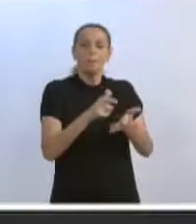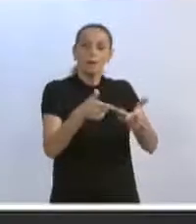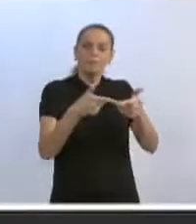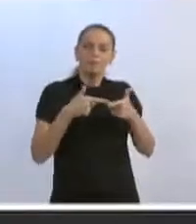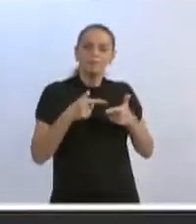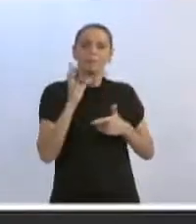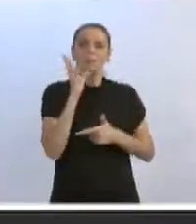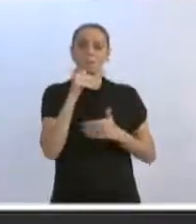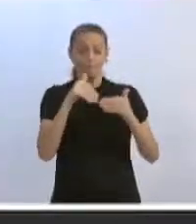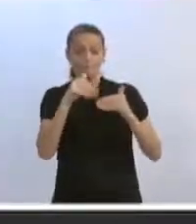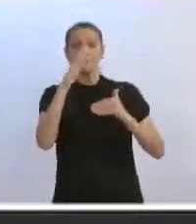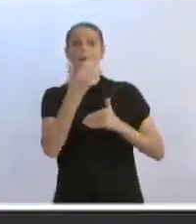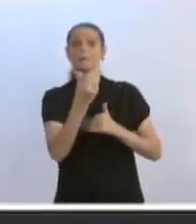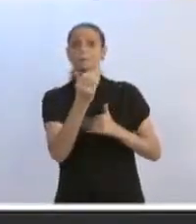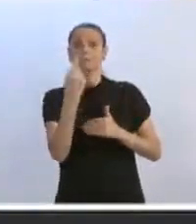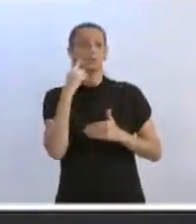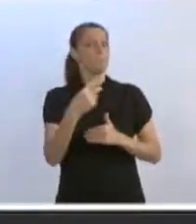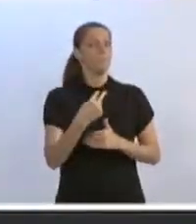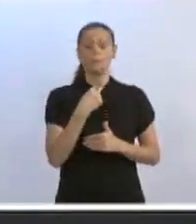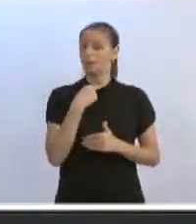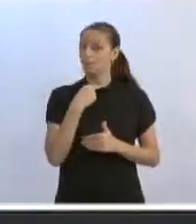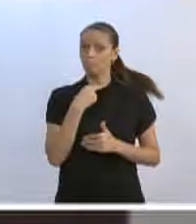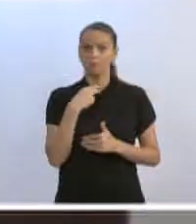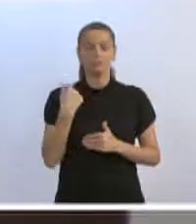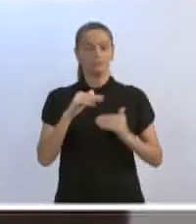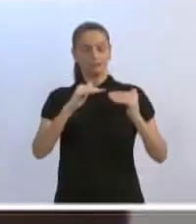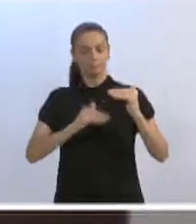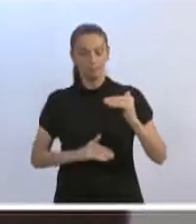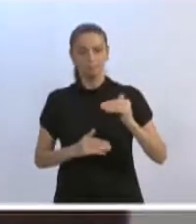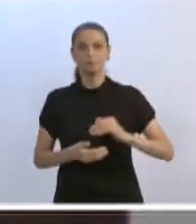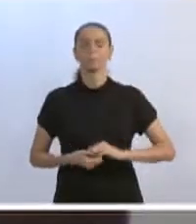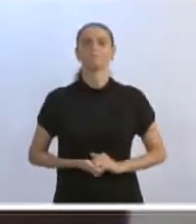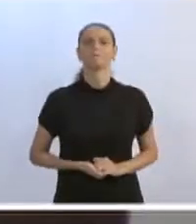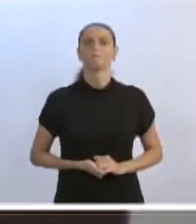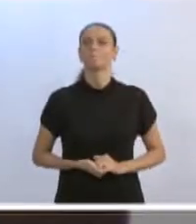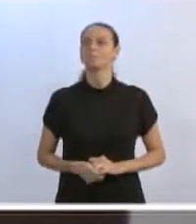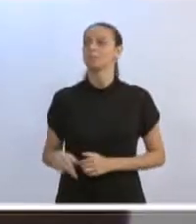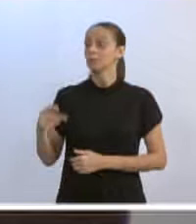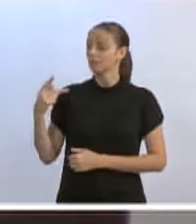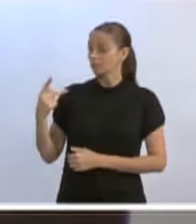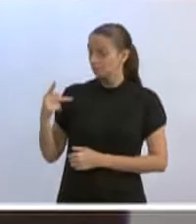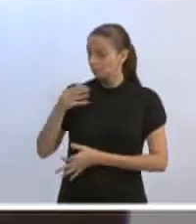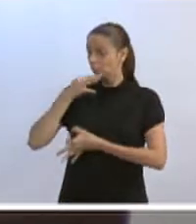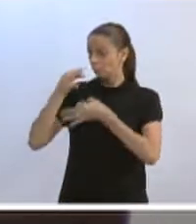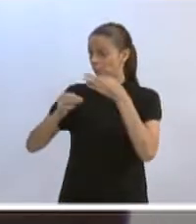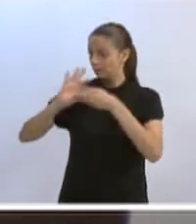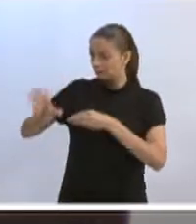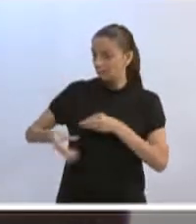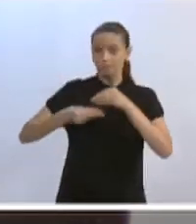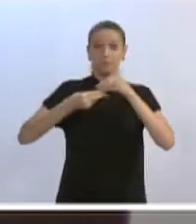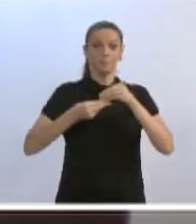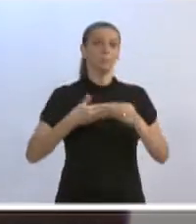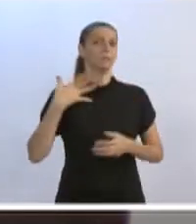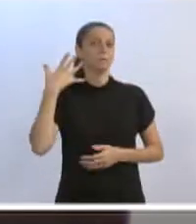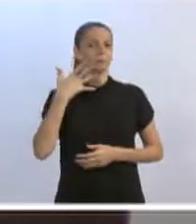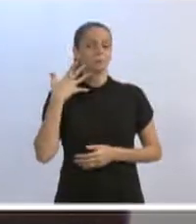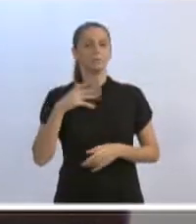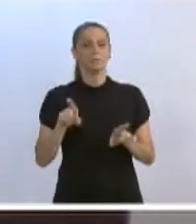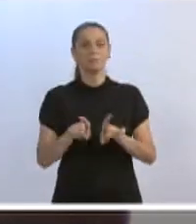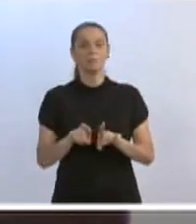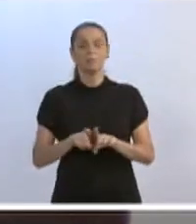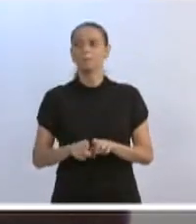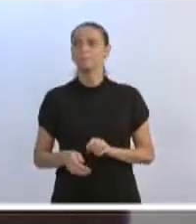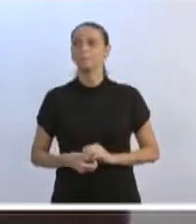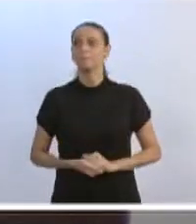60 dias para dentro do sistema o eleitor inclua sua fala na minha também quero deixar bem claro